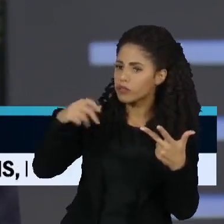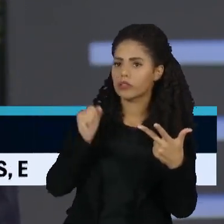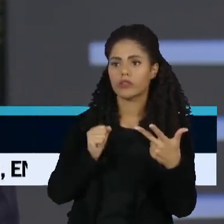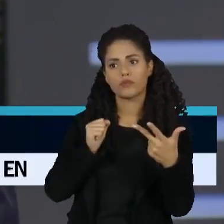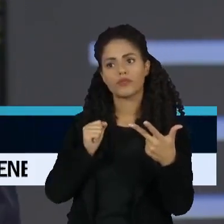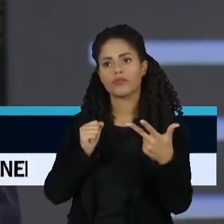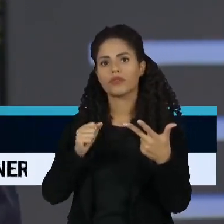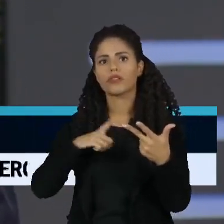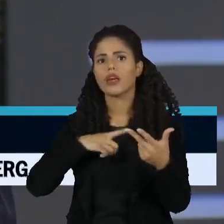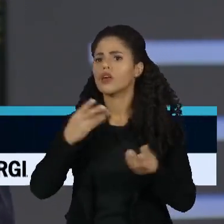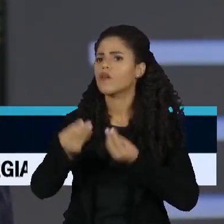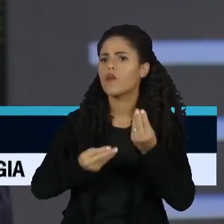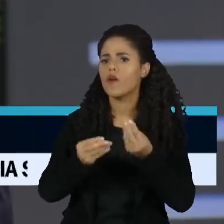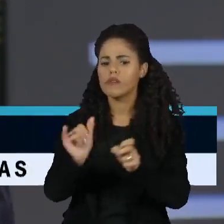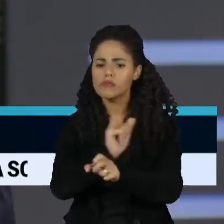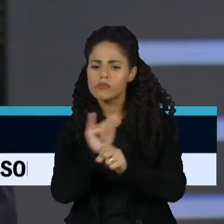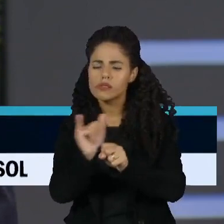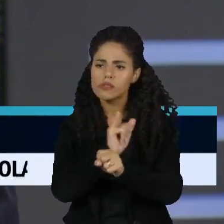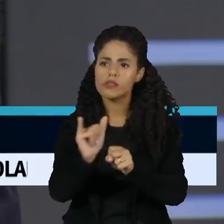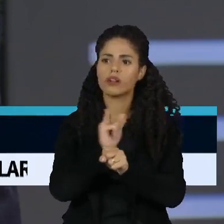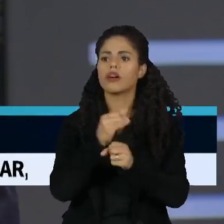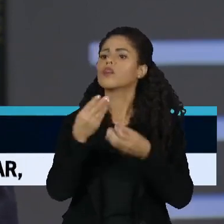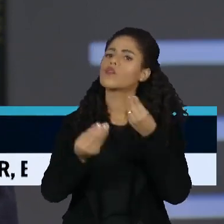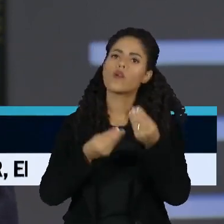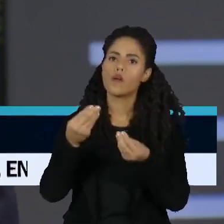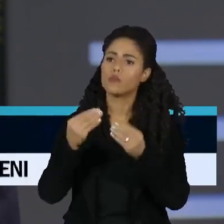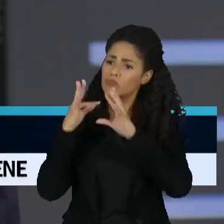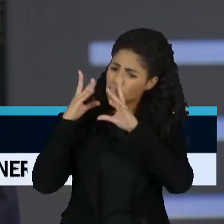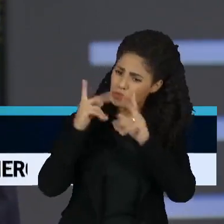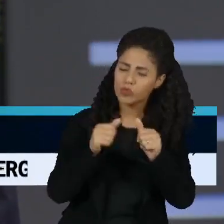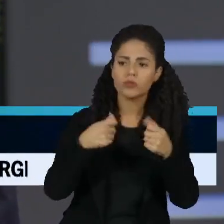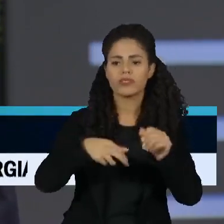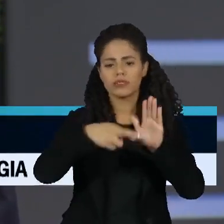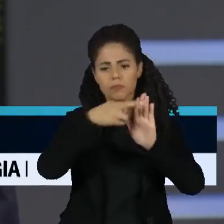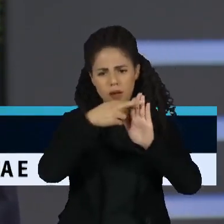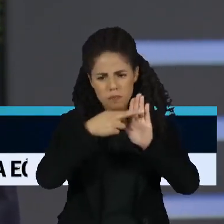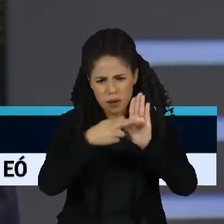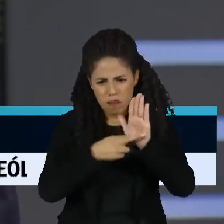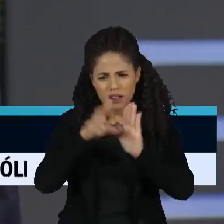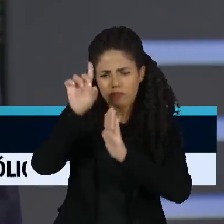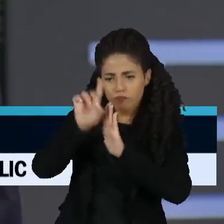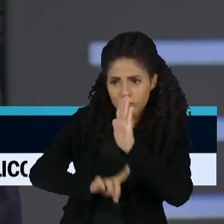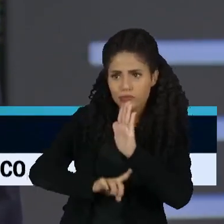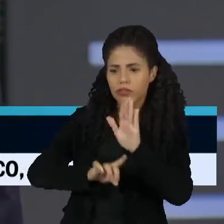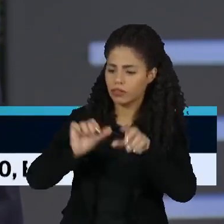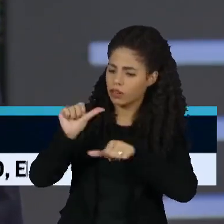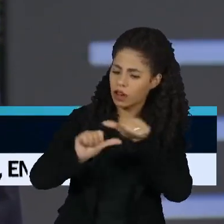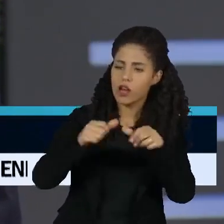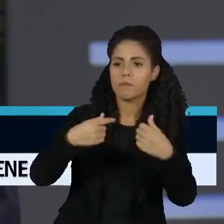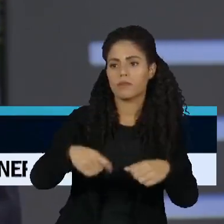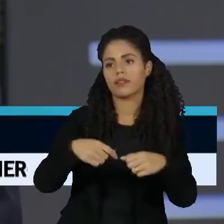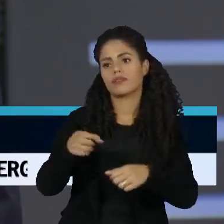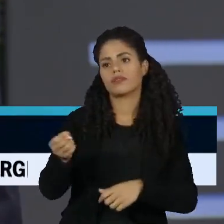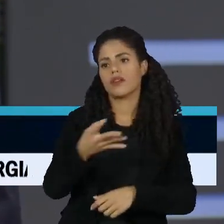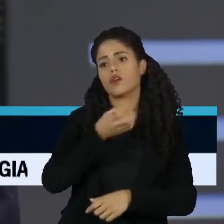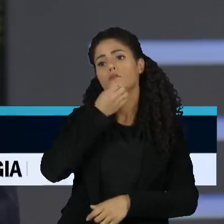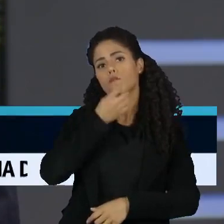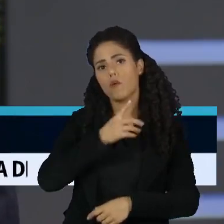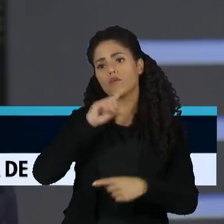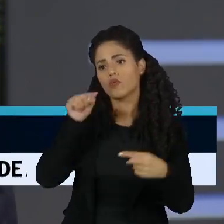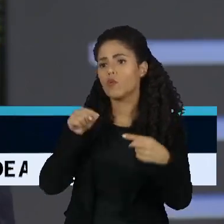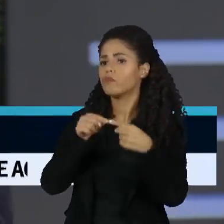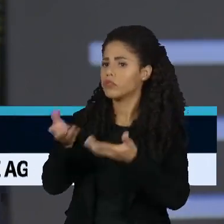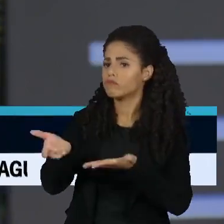carteira de trabalho, como é que você faz quando você tem 3 ou 4 trabalhos? Tudo isso tem que estar refletido, de uma certa forma, num novo modelo de Código Civil. Eu acho que é